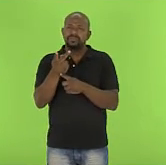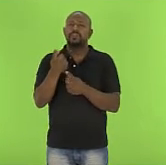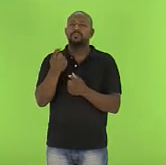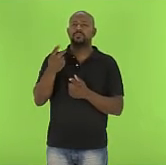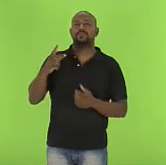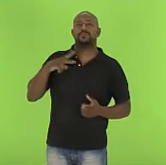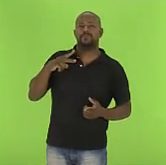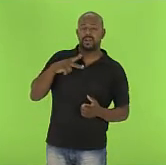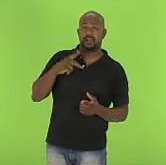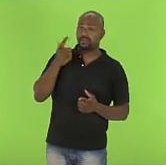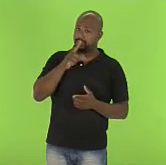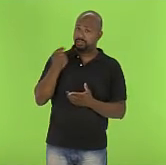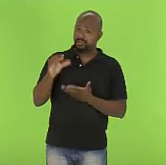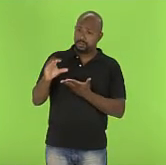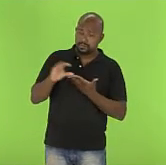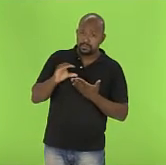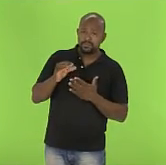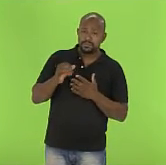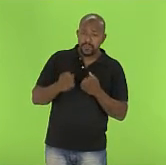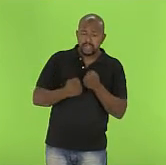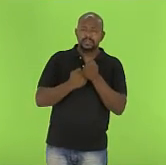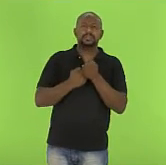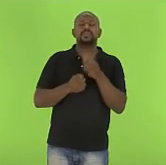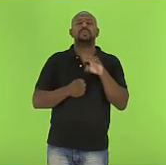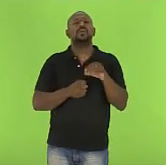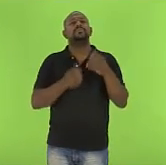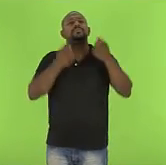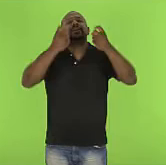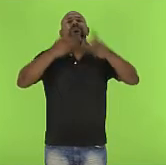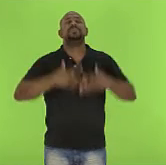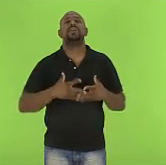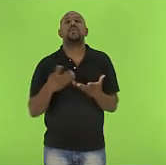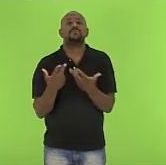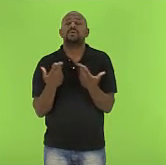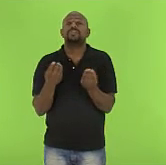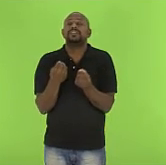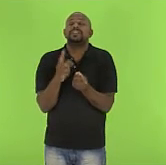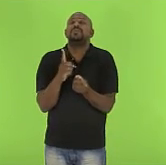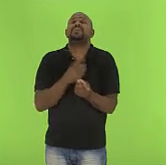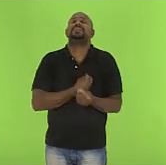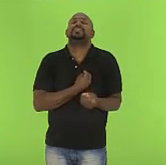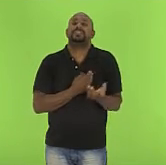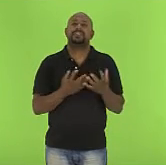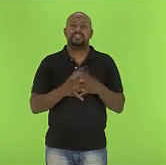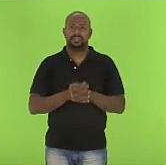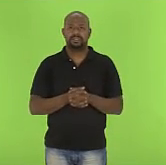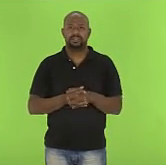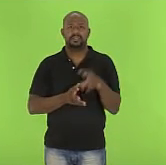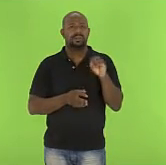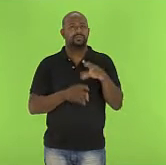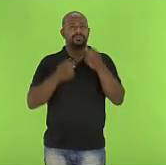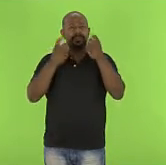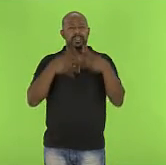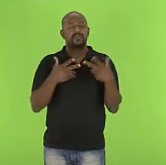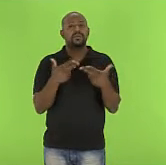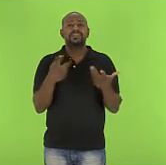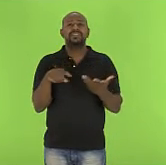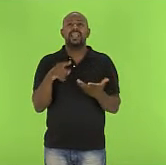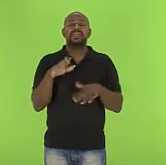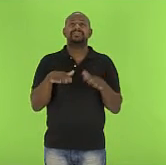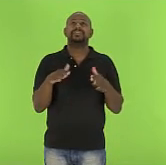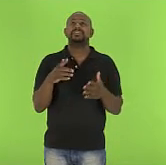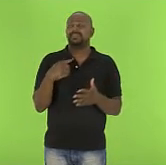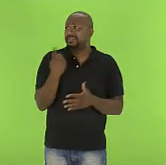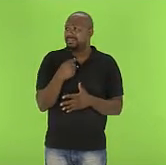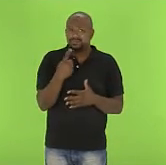de um investimento privado para conseguir um patrocínio? Como que você vai explicar uma coisa que não existe? Como que você vai explicar uma coisa